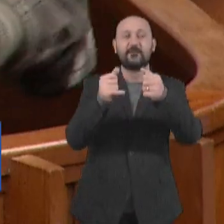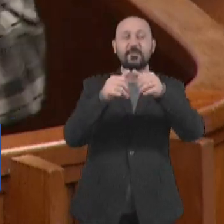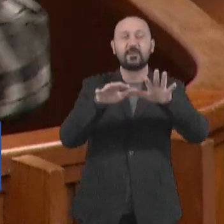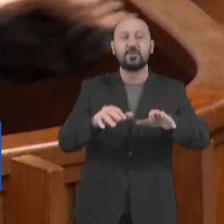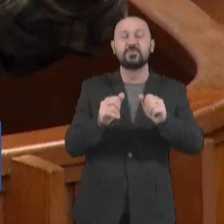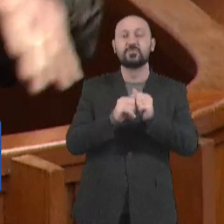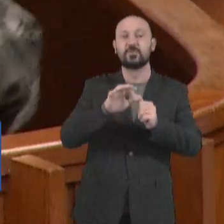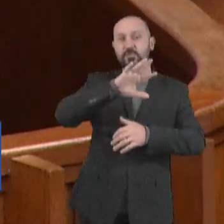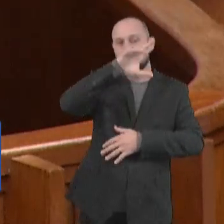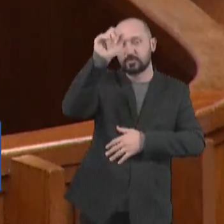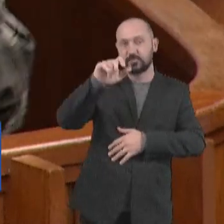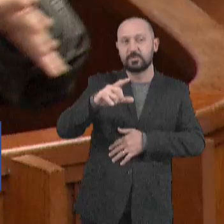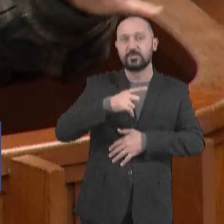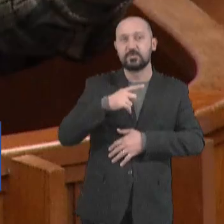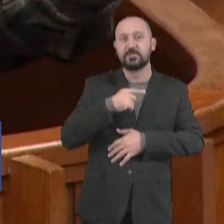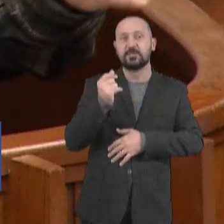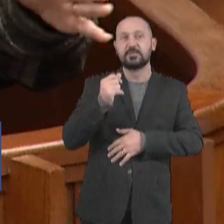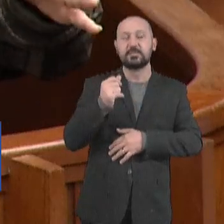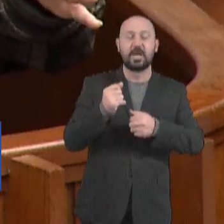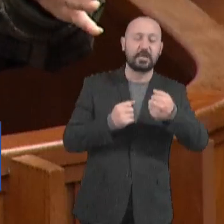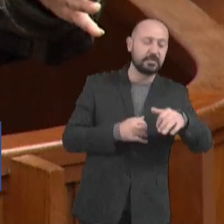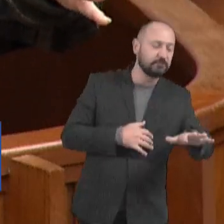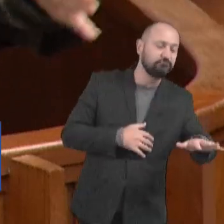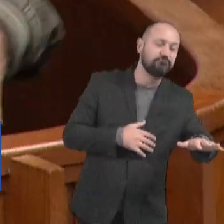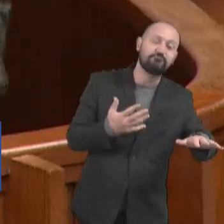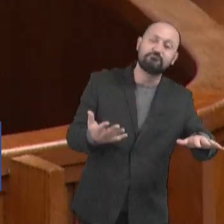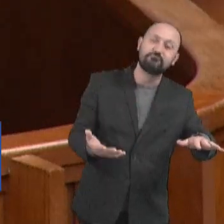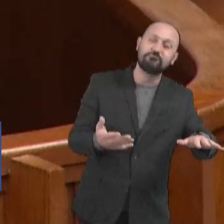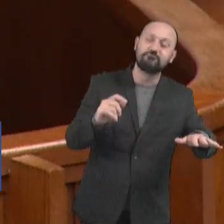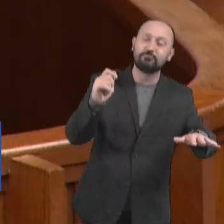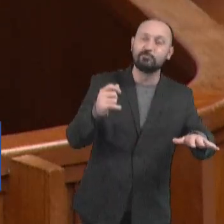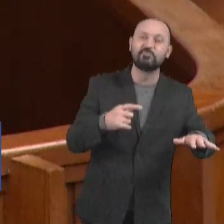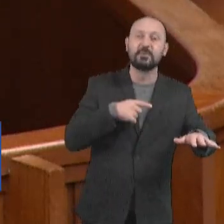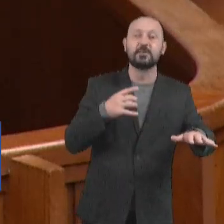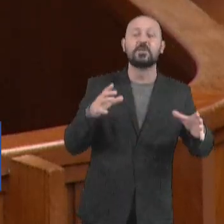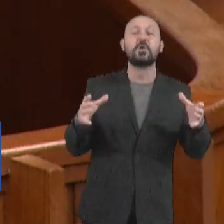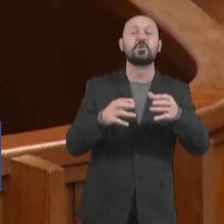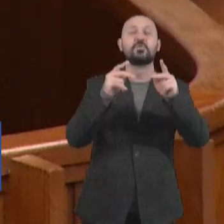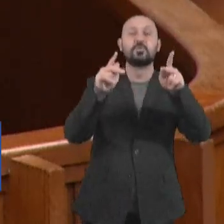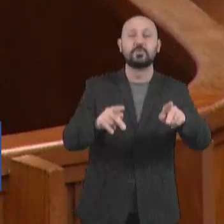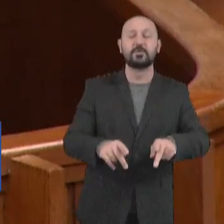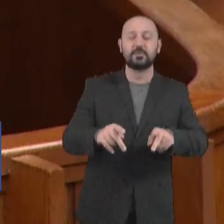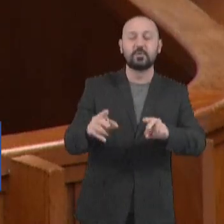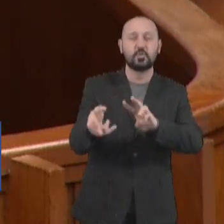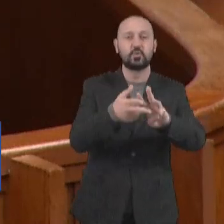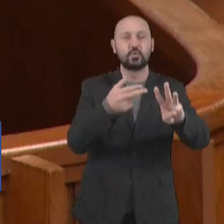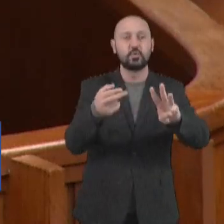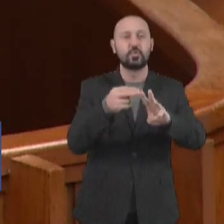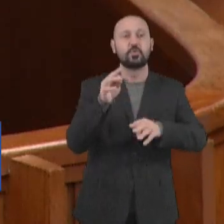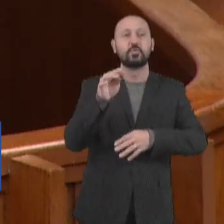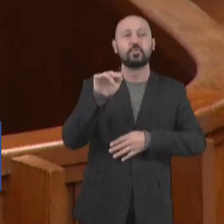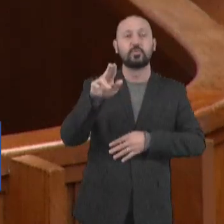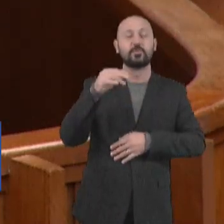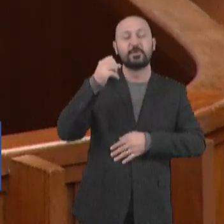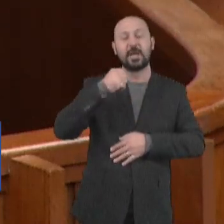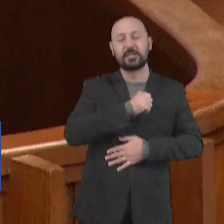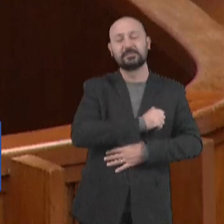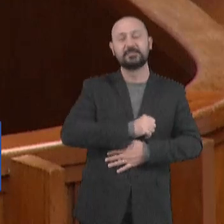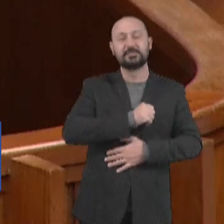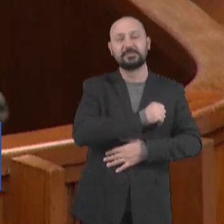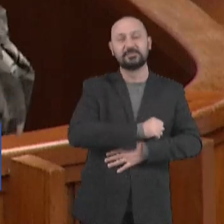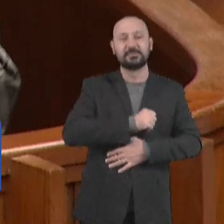aqui, sul-mato-grossense, aquidauanense. Esta é nossa gente, tupi-guarani. Ai, que